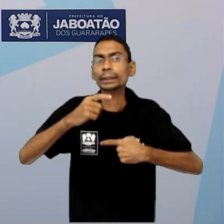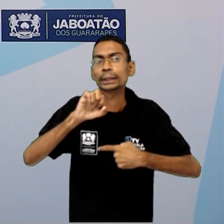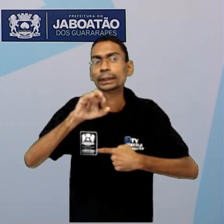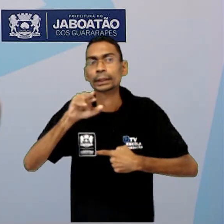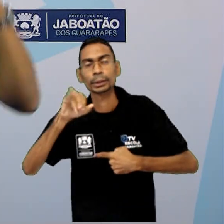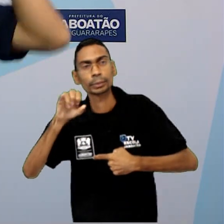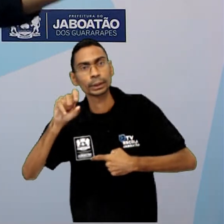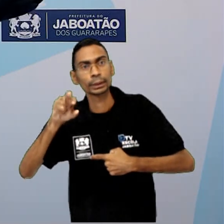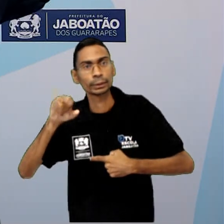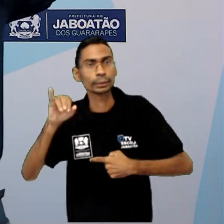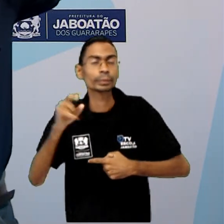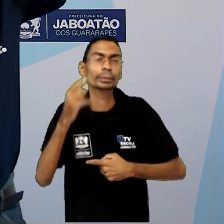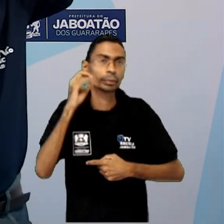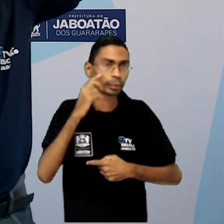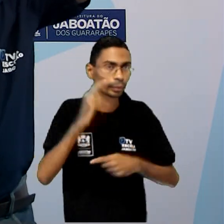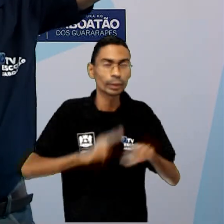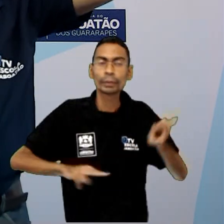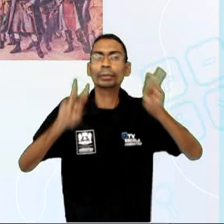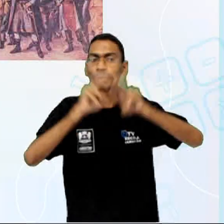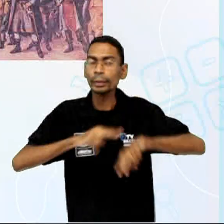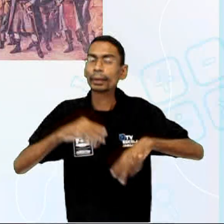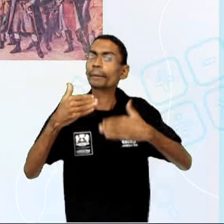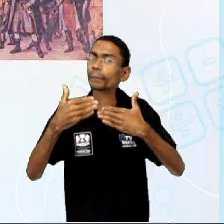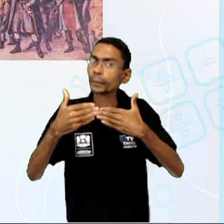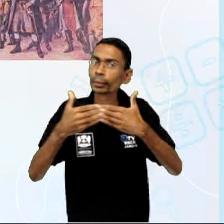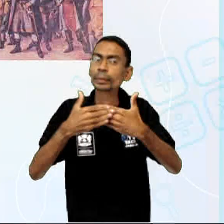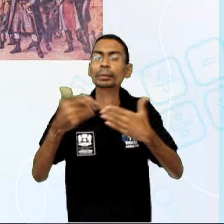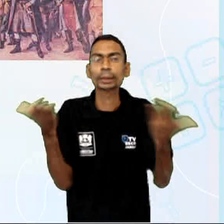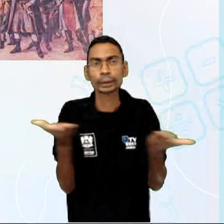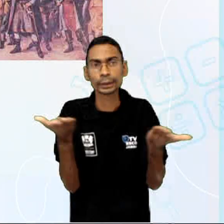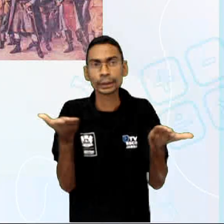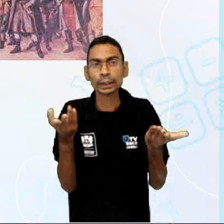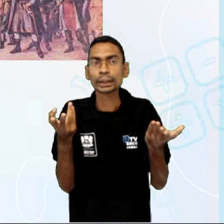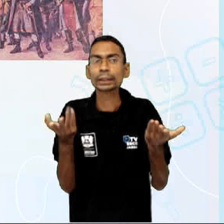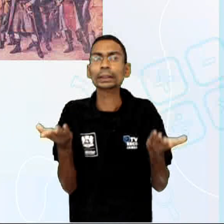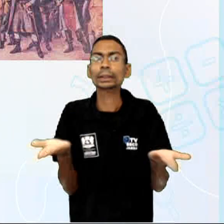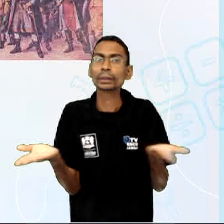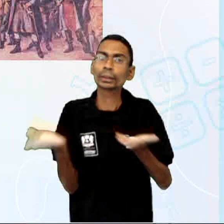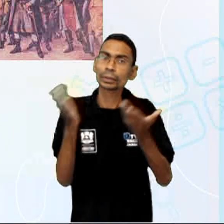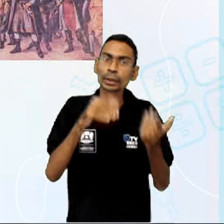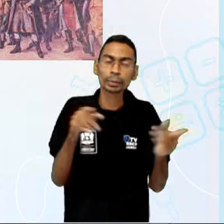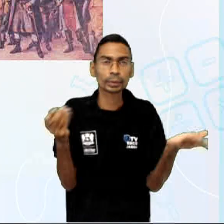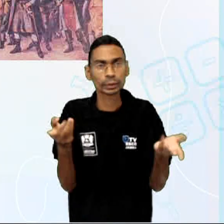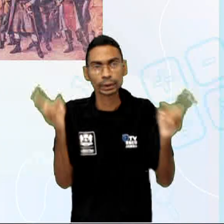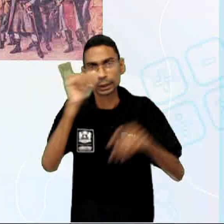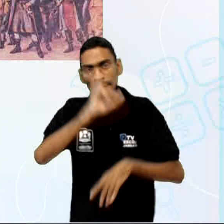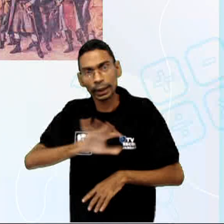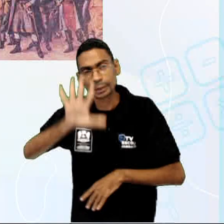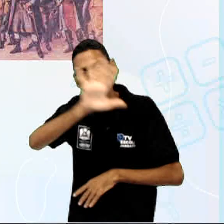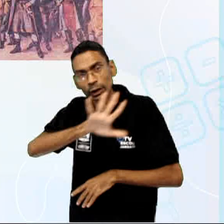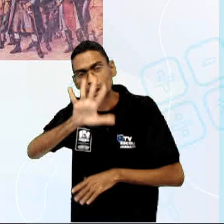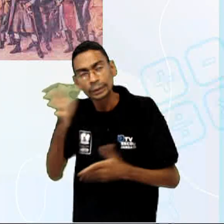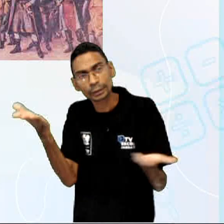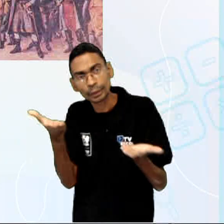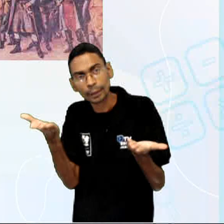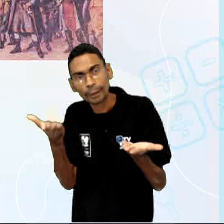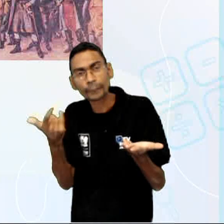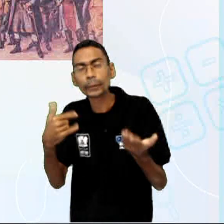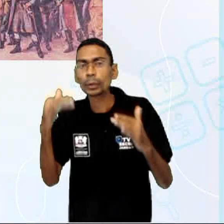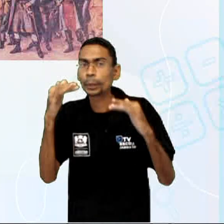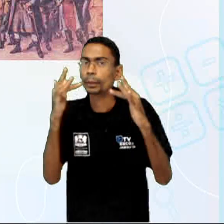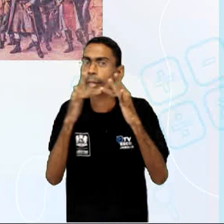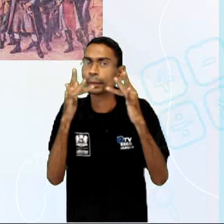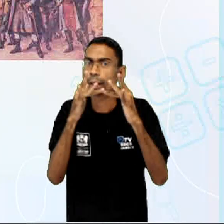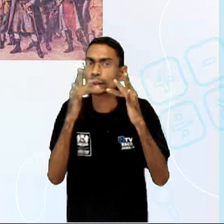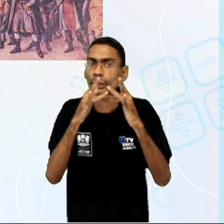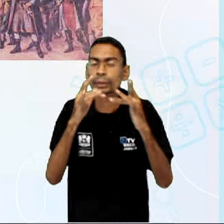Vamos lá para a próxima. Aqui, gente, eu trago para vocês algumas imagens, né? O contato entre os